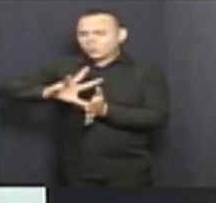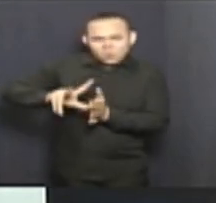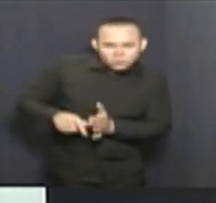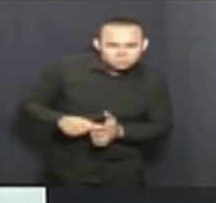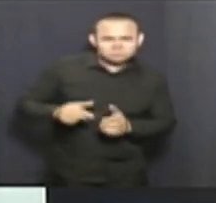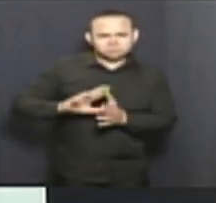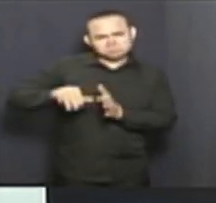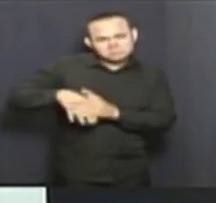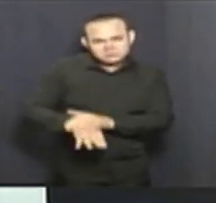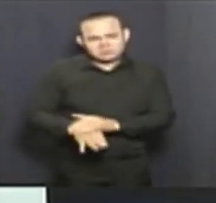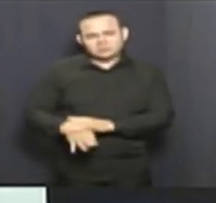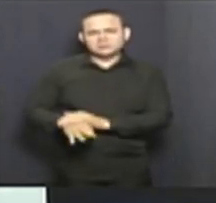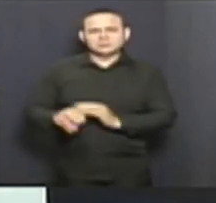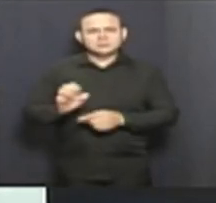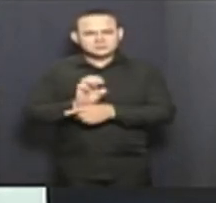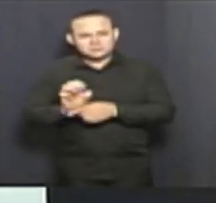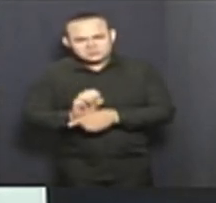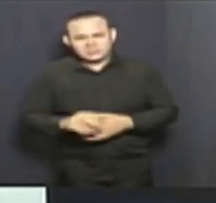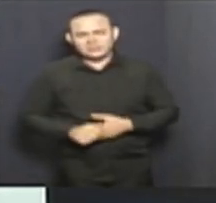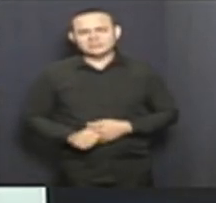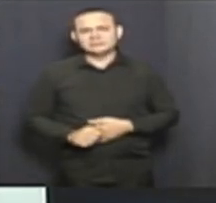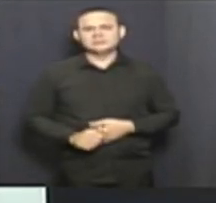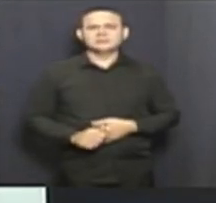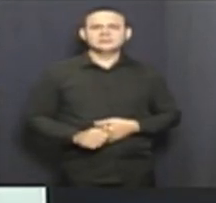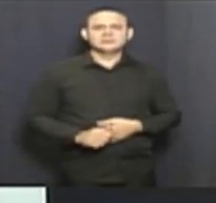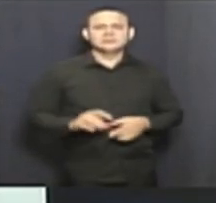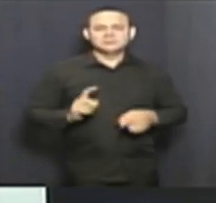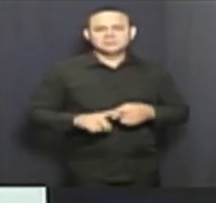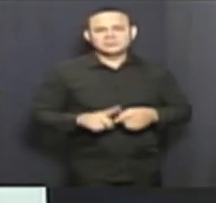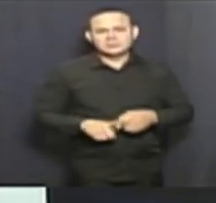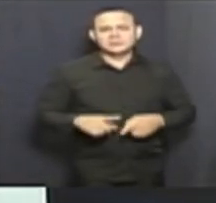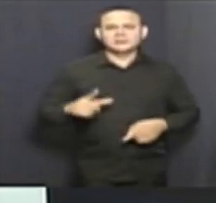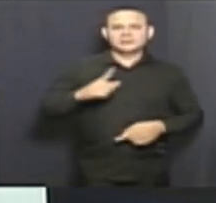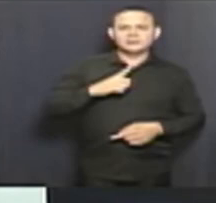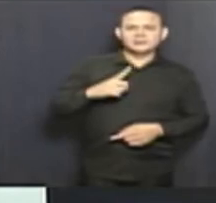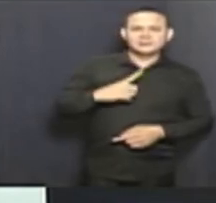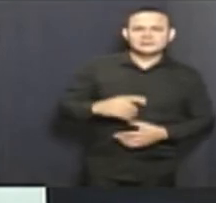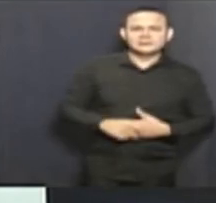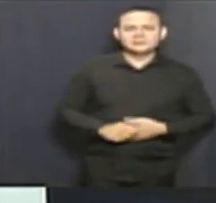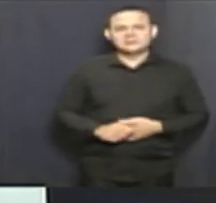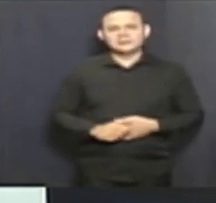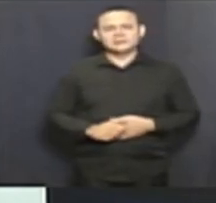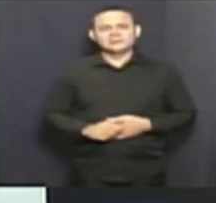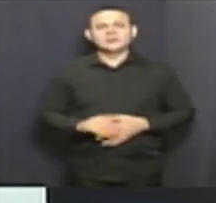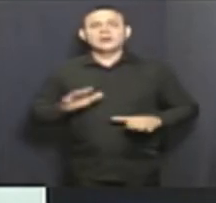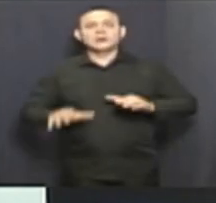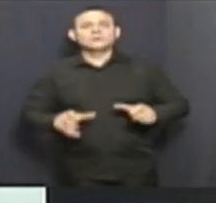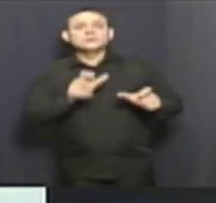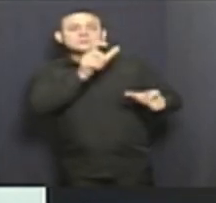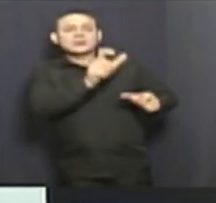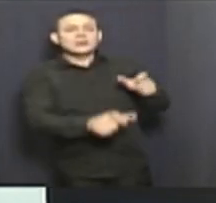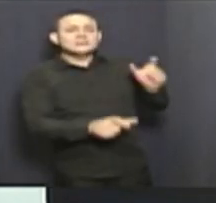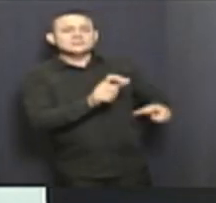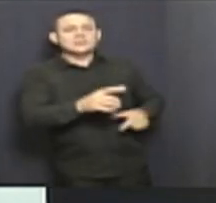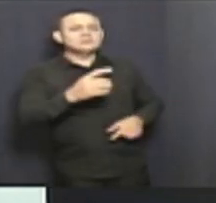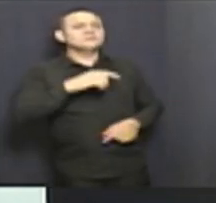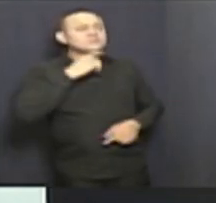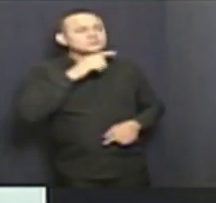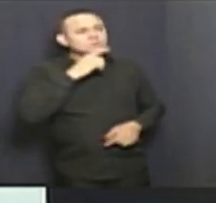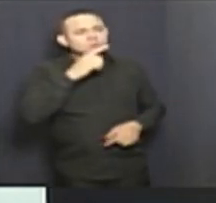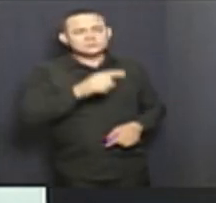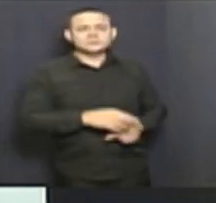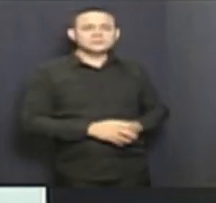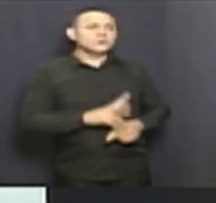mas tem candidato que não deu conta de cuidar da sala dele a sala do juiz que é do tamanho todos que conhecem a sala do juiz sabe o tamanho que